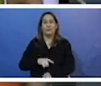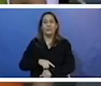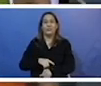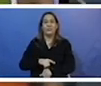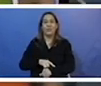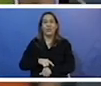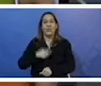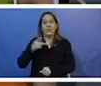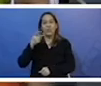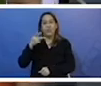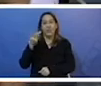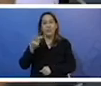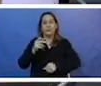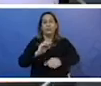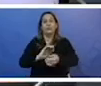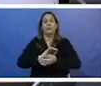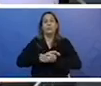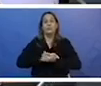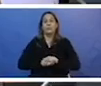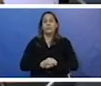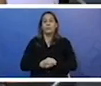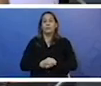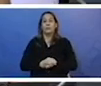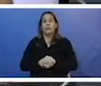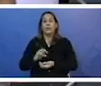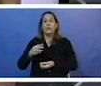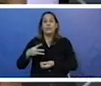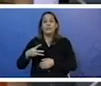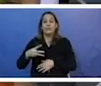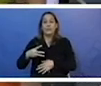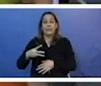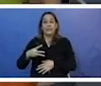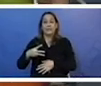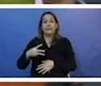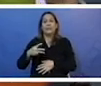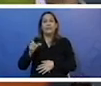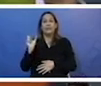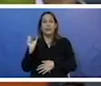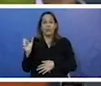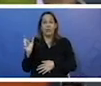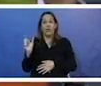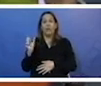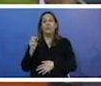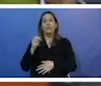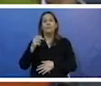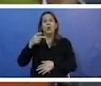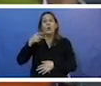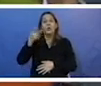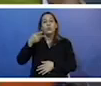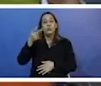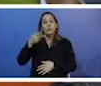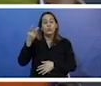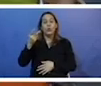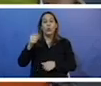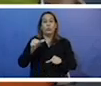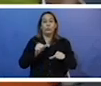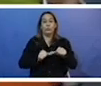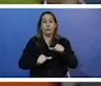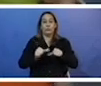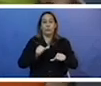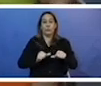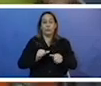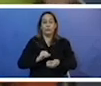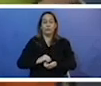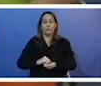falamos pote. Então, essas letrinhas E, quando pronunciadas, sai